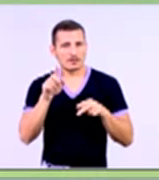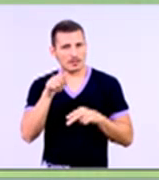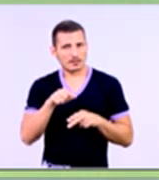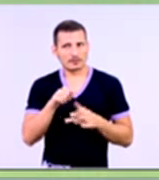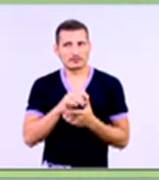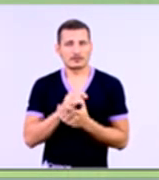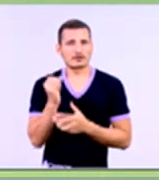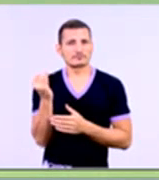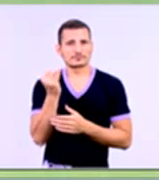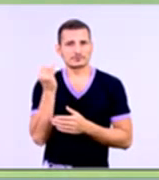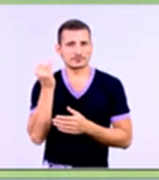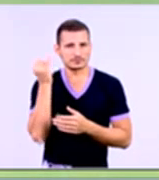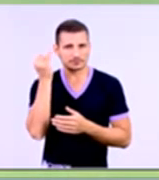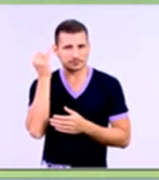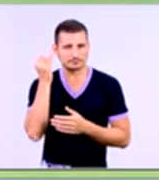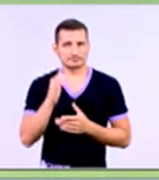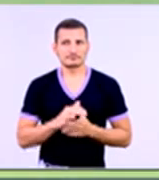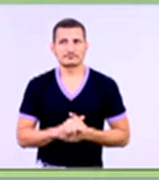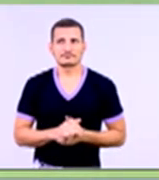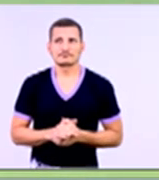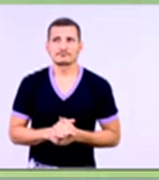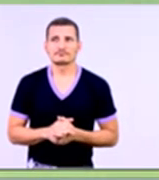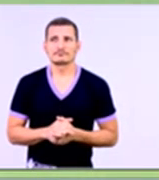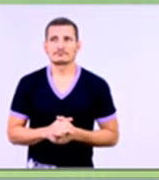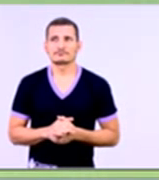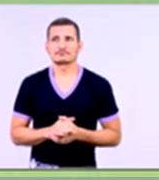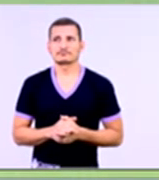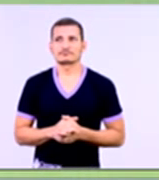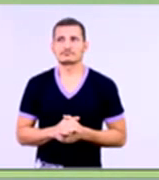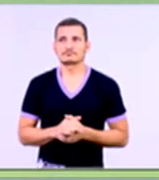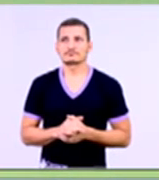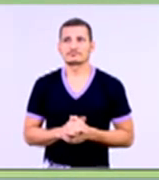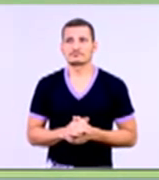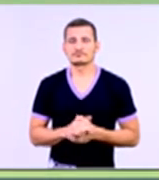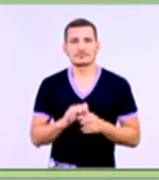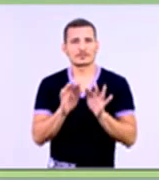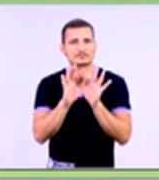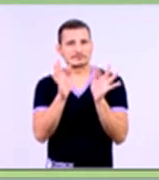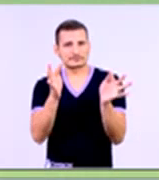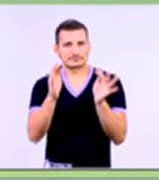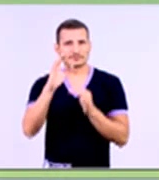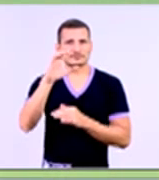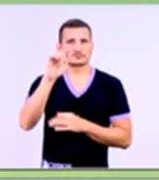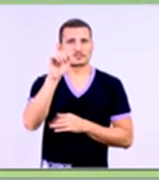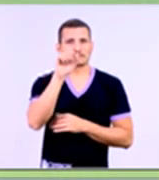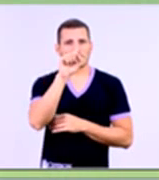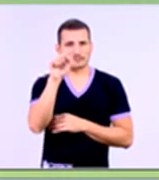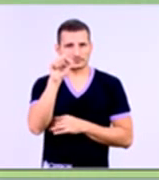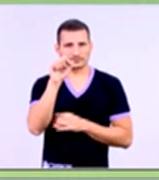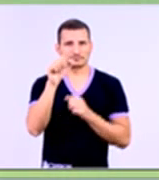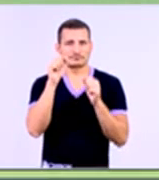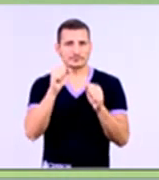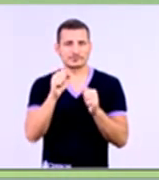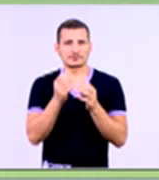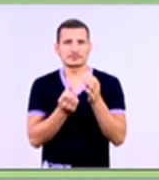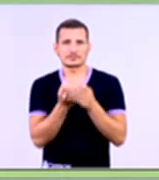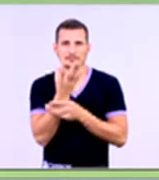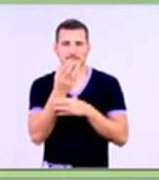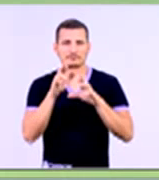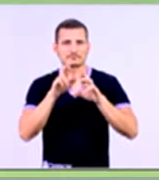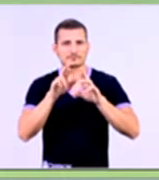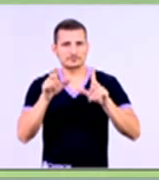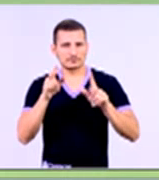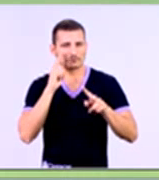a importância do negócio. Observe que com uma simples classe, nós podemos criar um